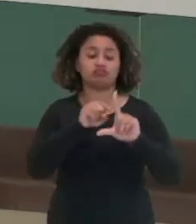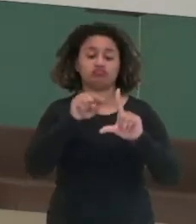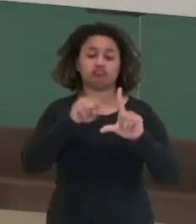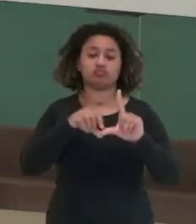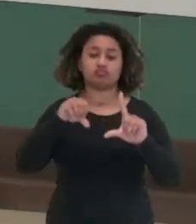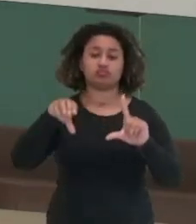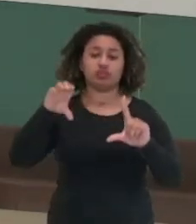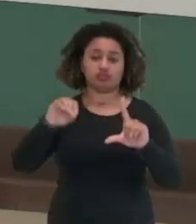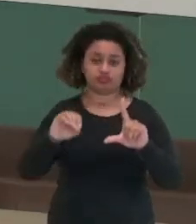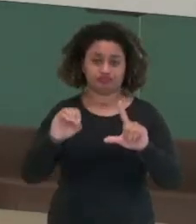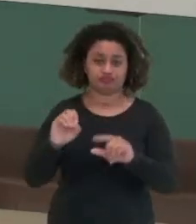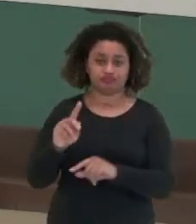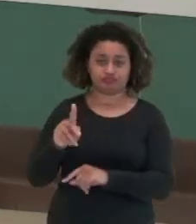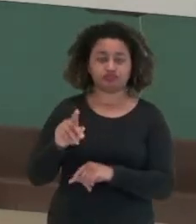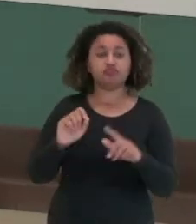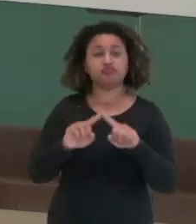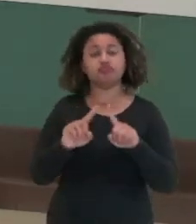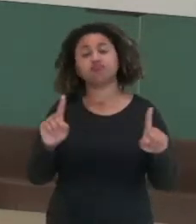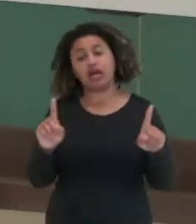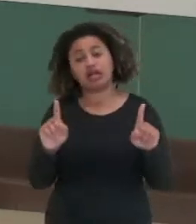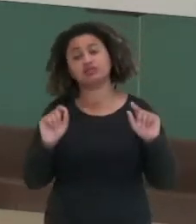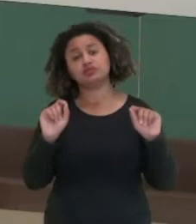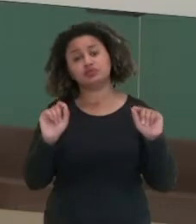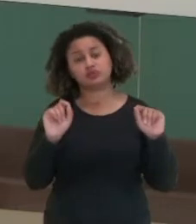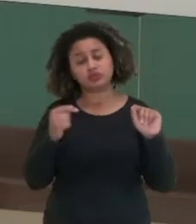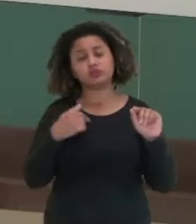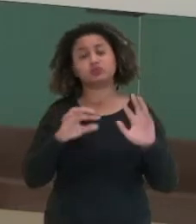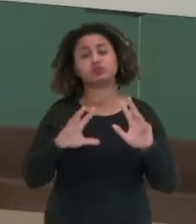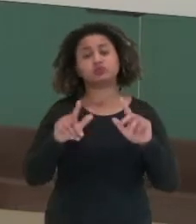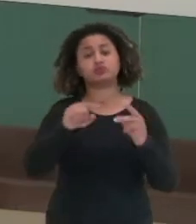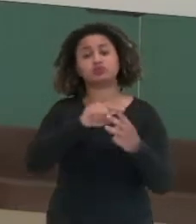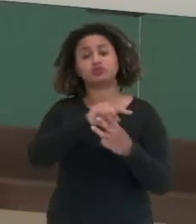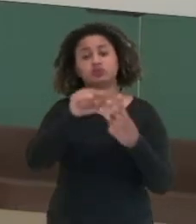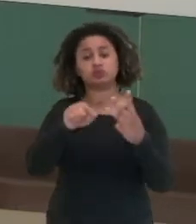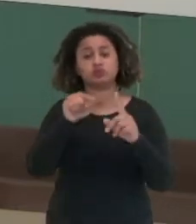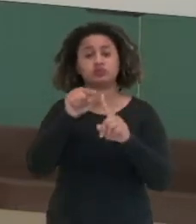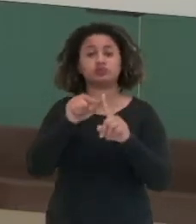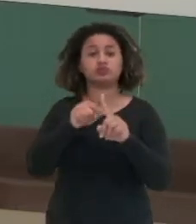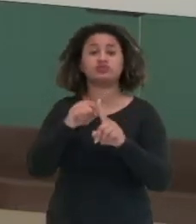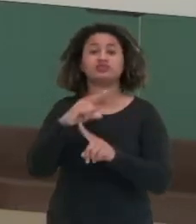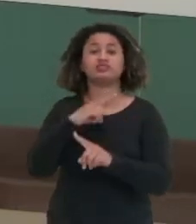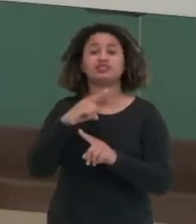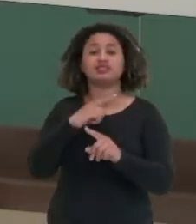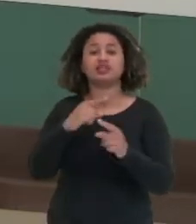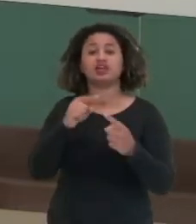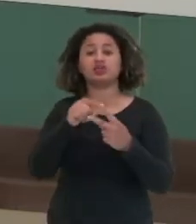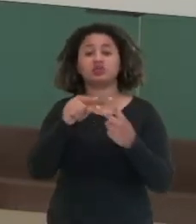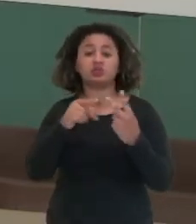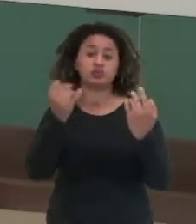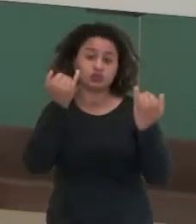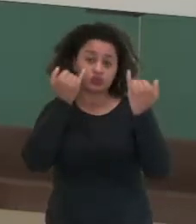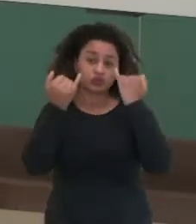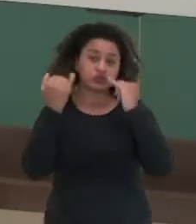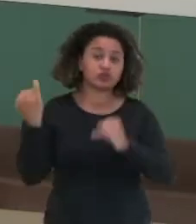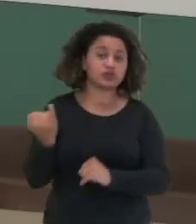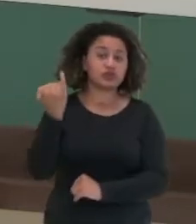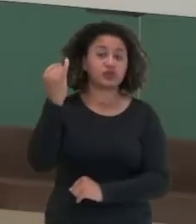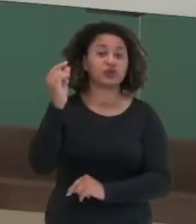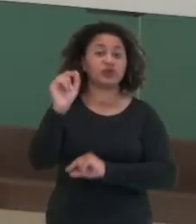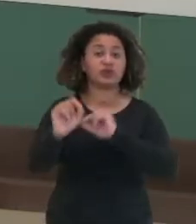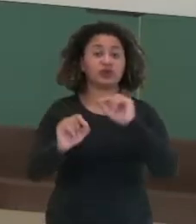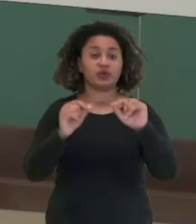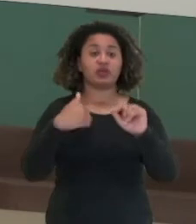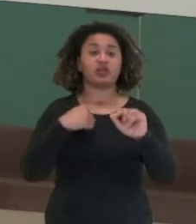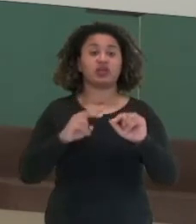90 graus. No entanto, todos eles possuem aí duas informações importantes, que é